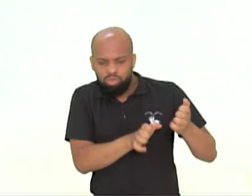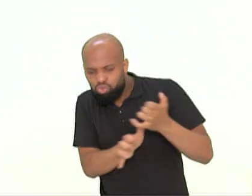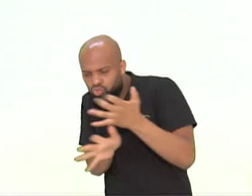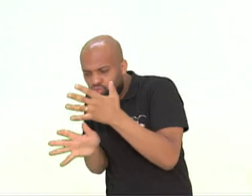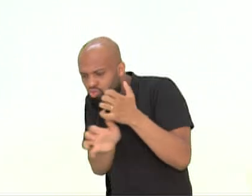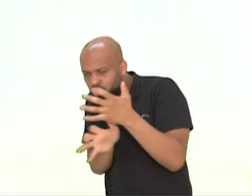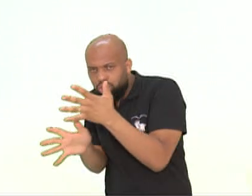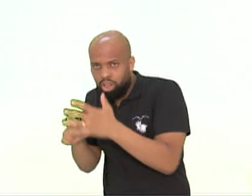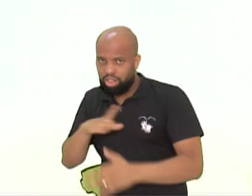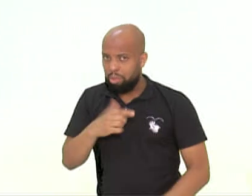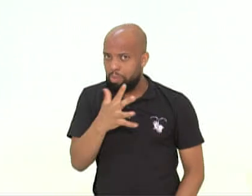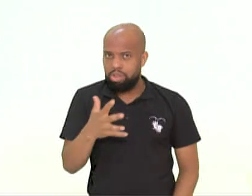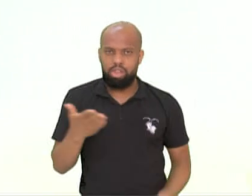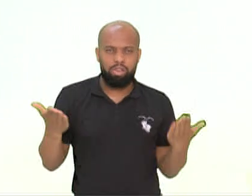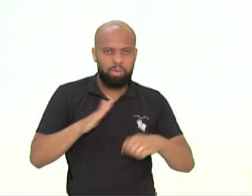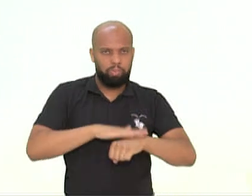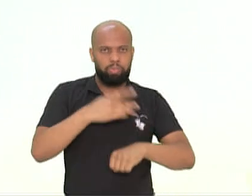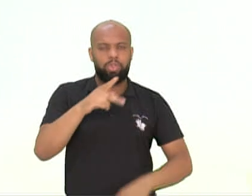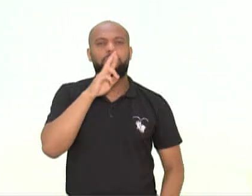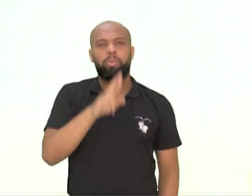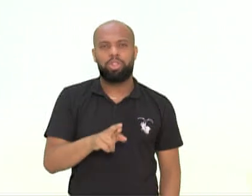lá então? Vamos responder?